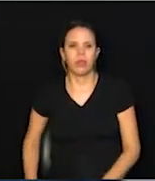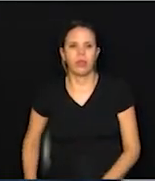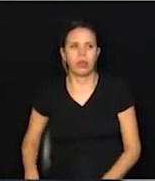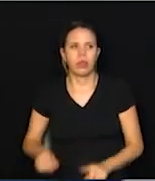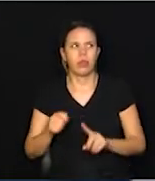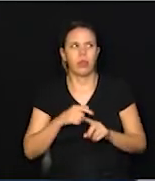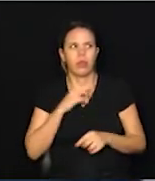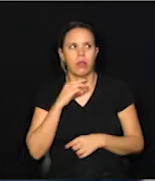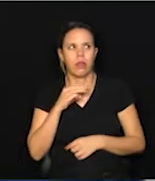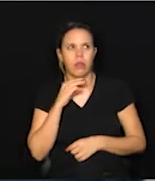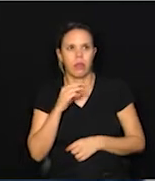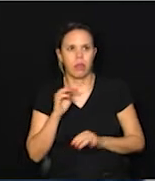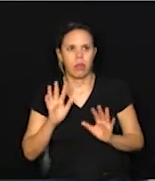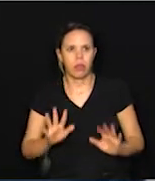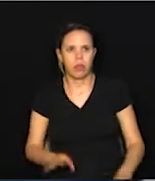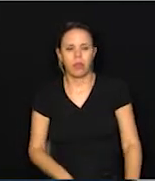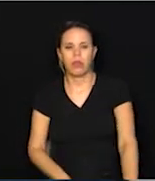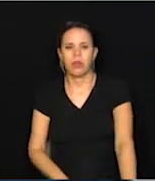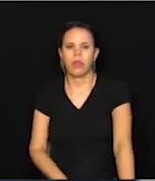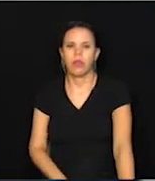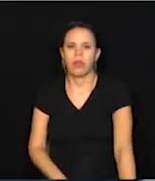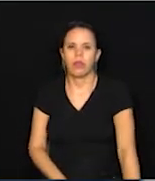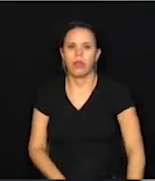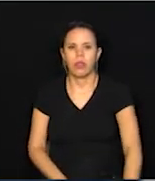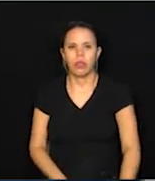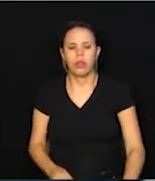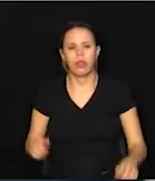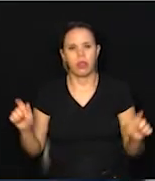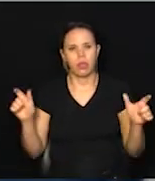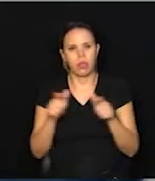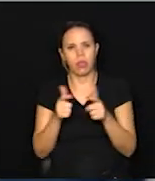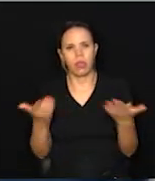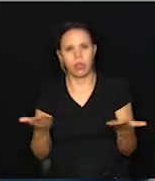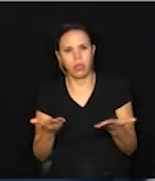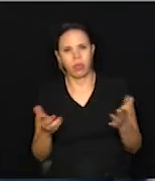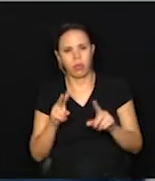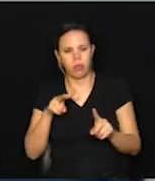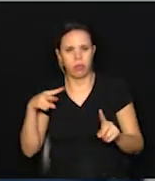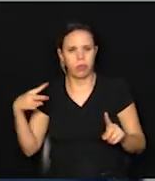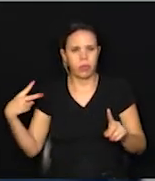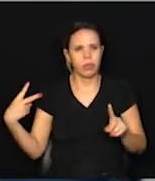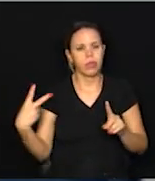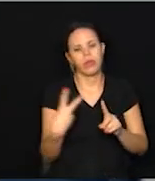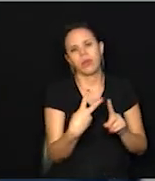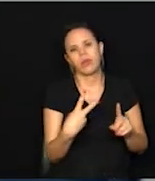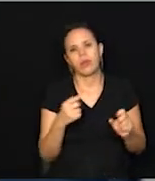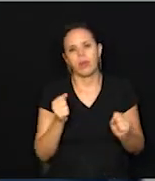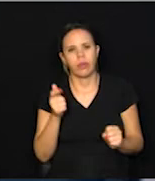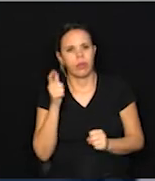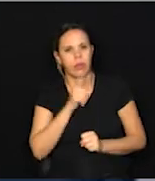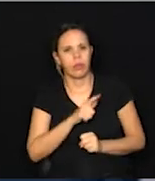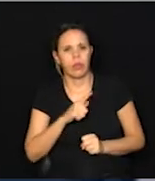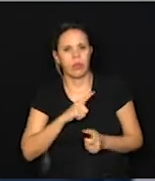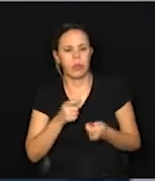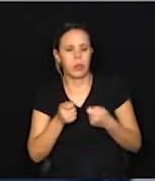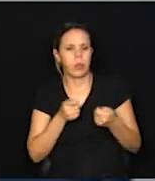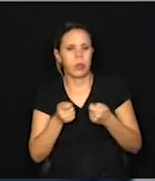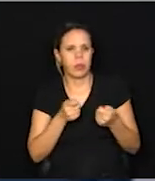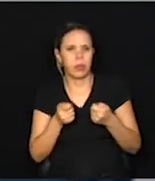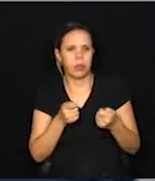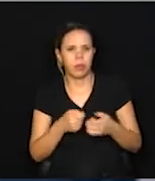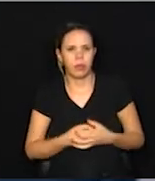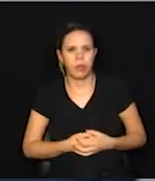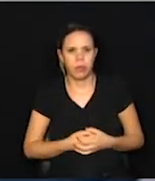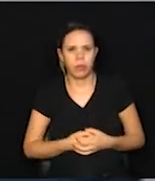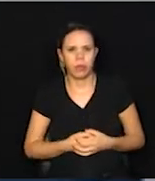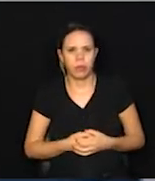março. Mas, diminuindo a entrada agora, a gente tem uma expectativa que a gente consiga ter algum controle sobre isso.